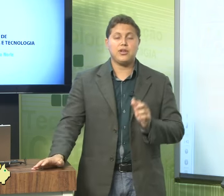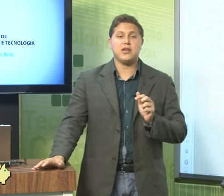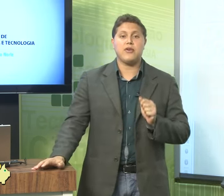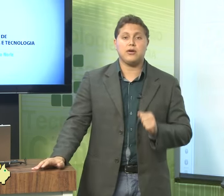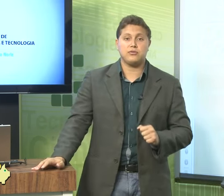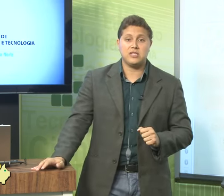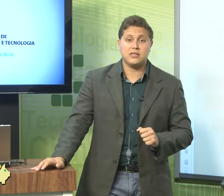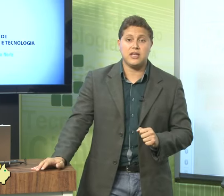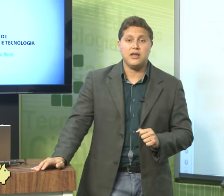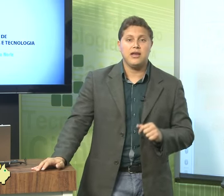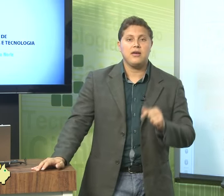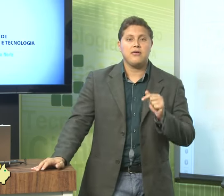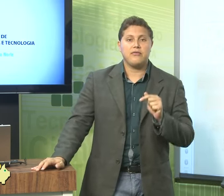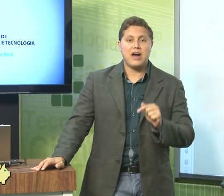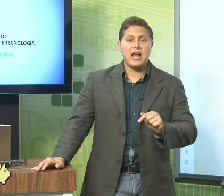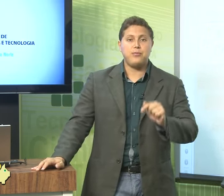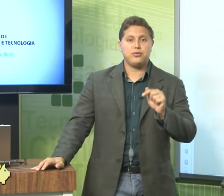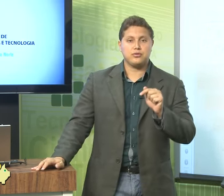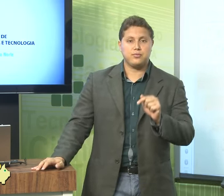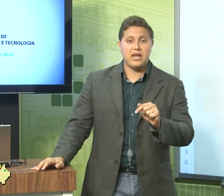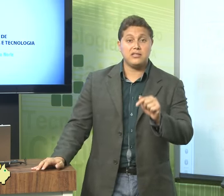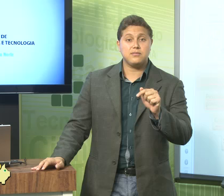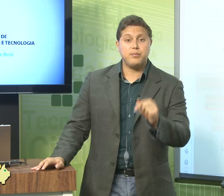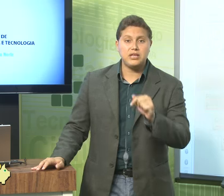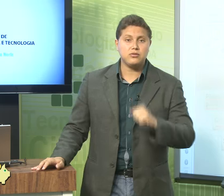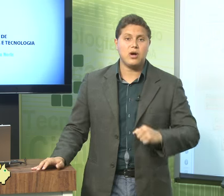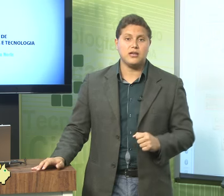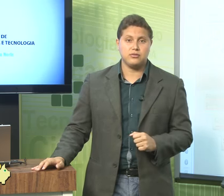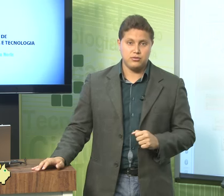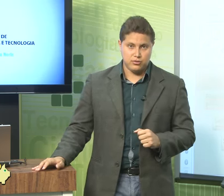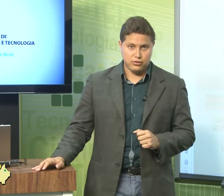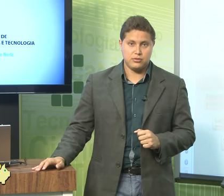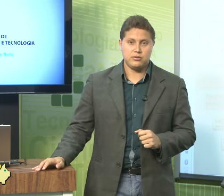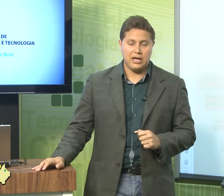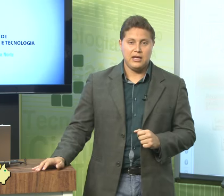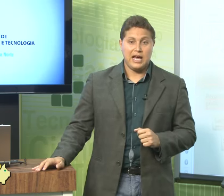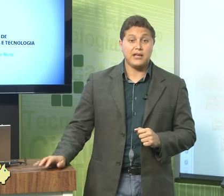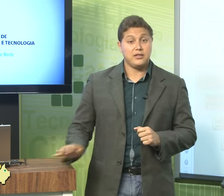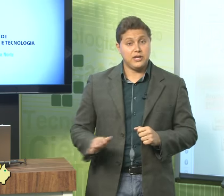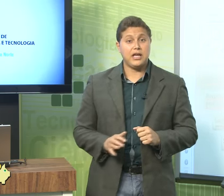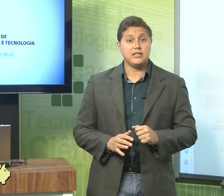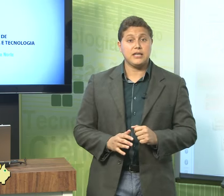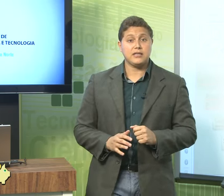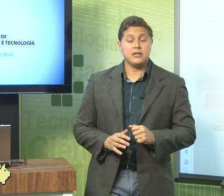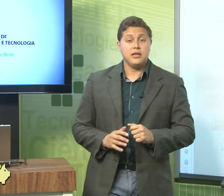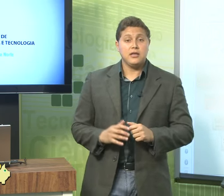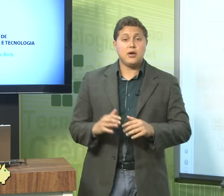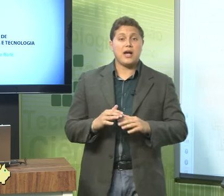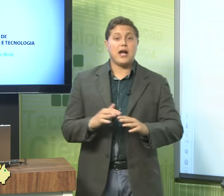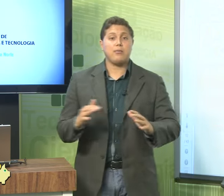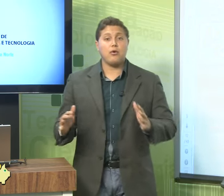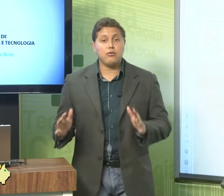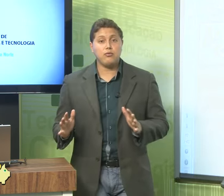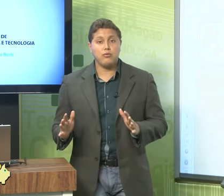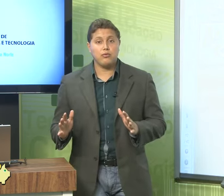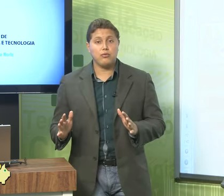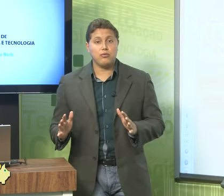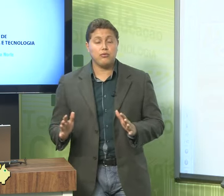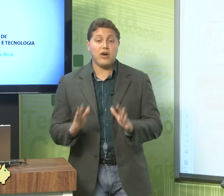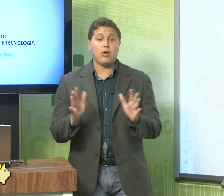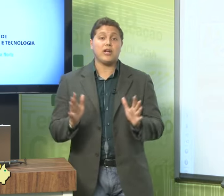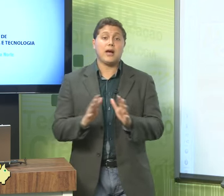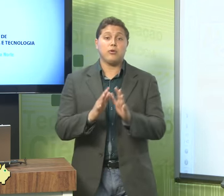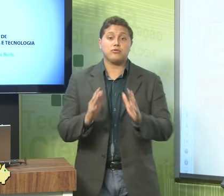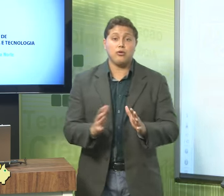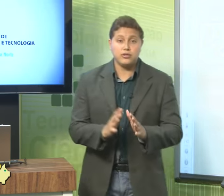dinheiro, o que vai acontecer? Vai para os bens pessoais dos sócios. A grande verdade é essa. Então acabou